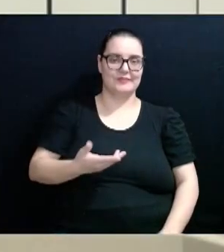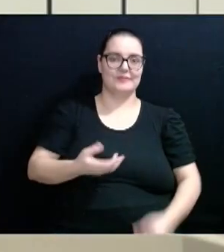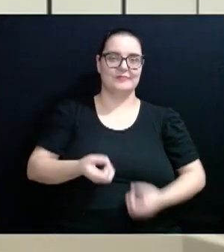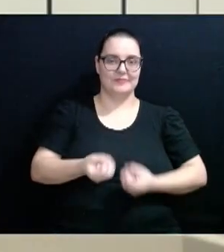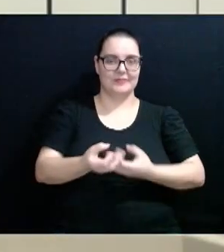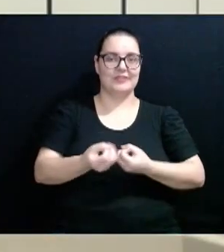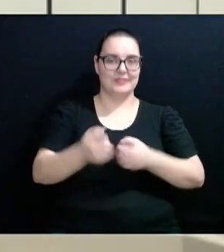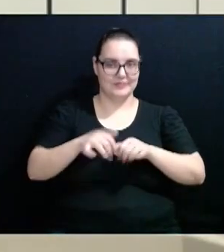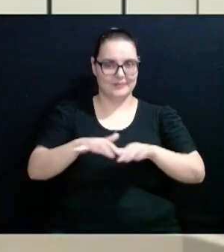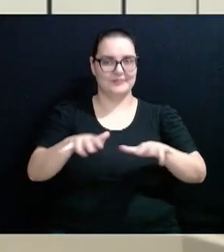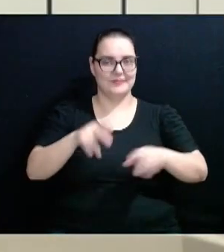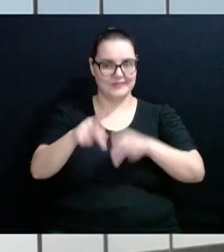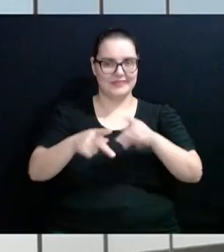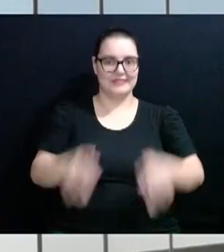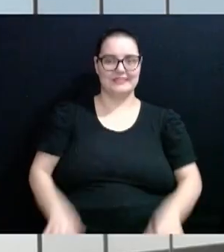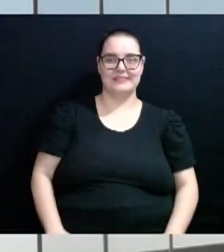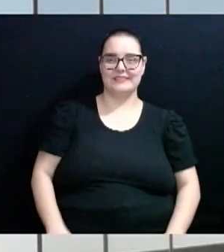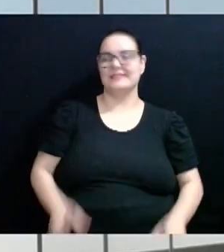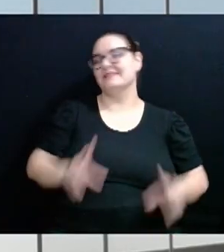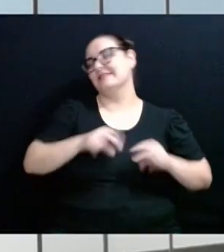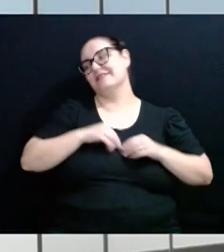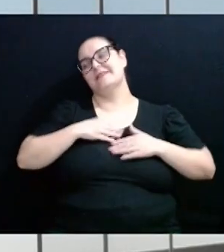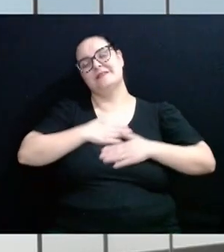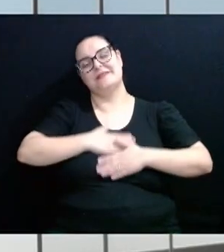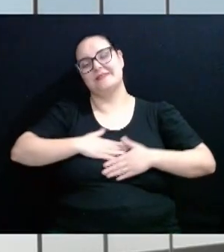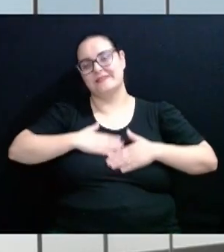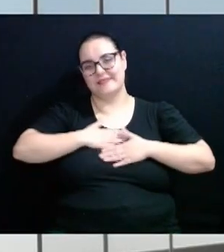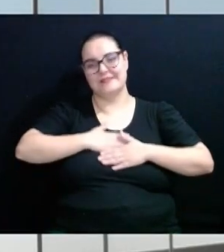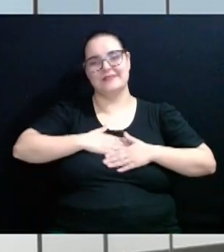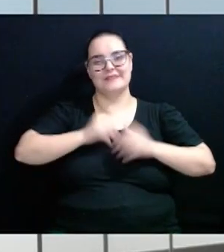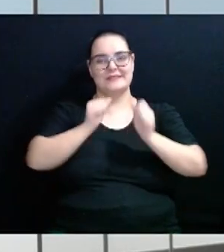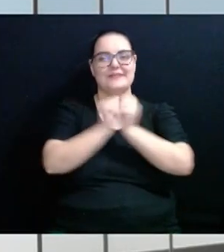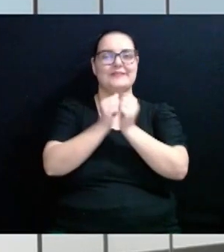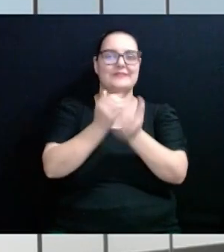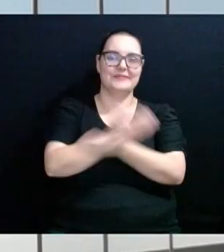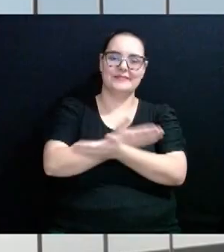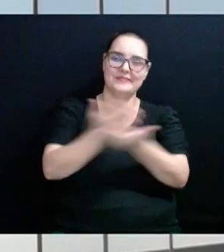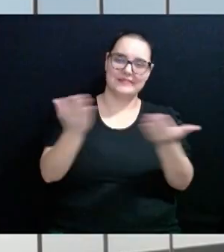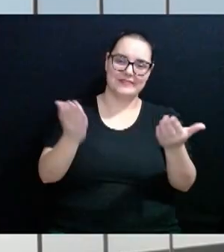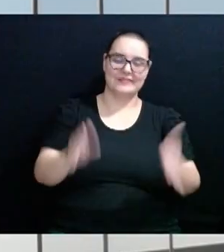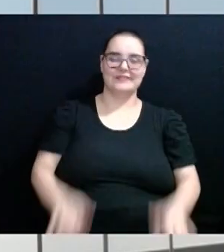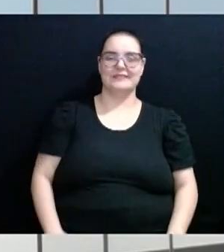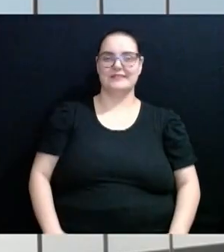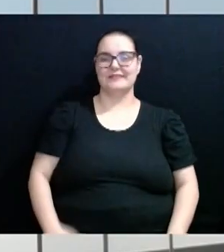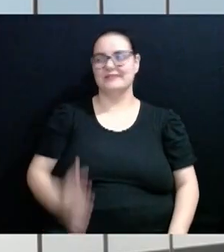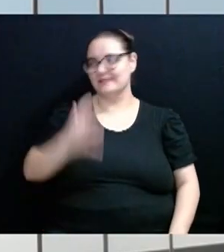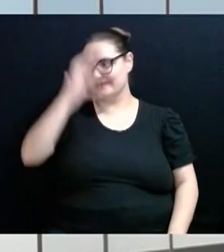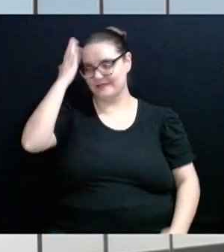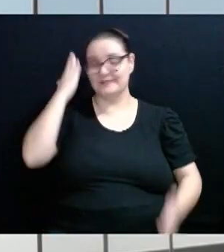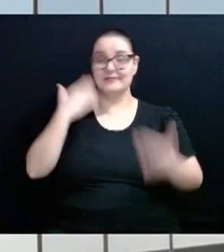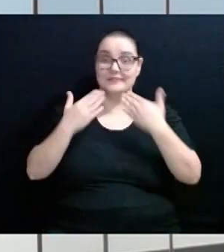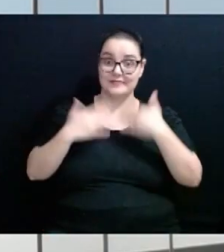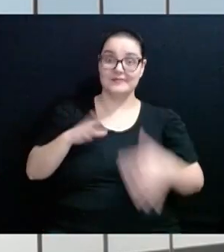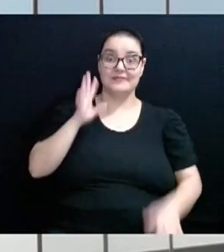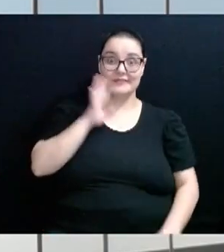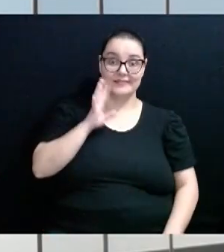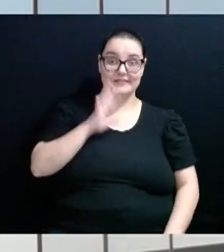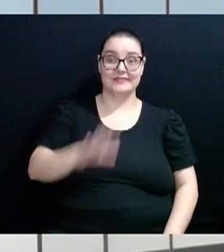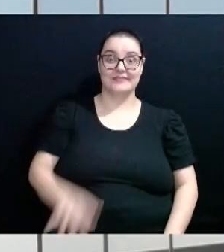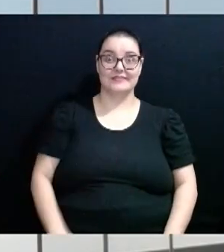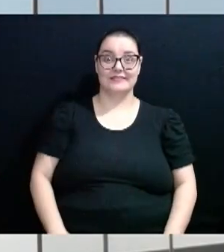ao público. Nossa, foi um prazer estar aqui com você, uma conversa muito bacana.